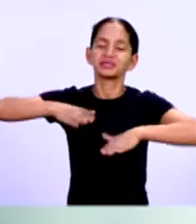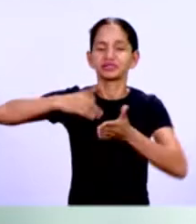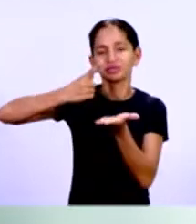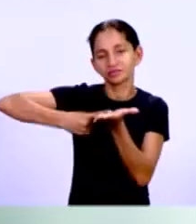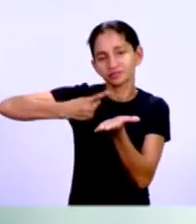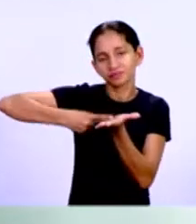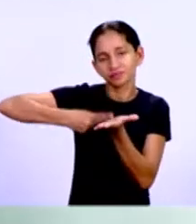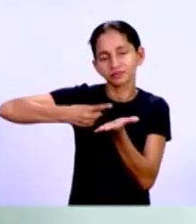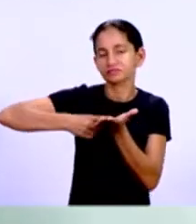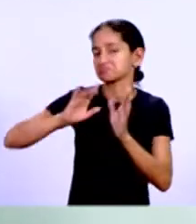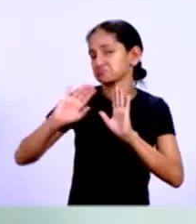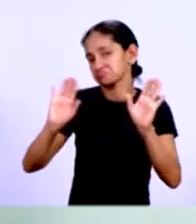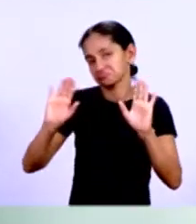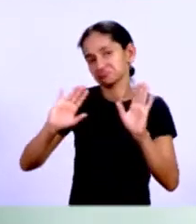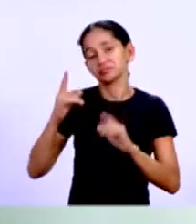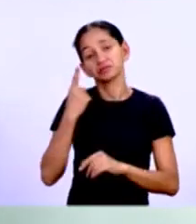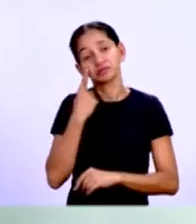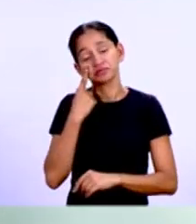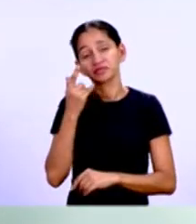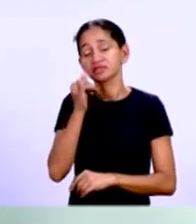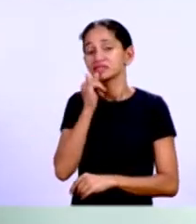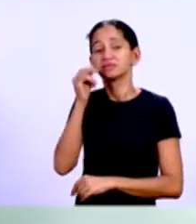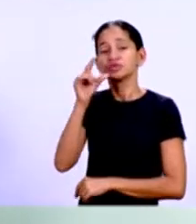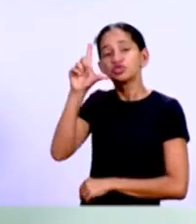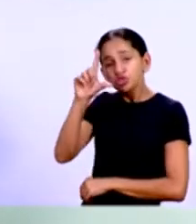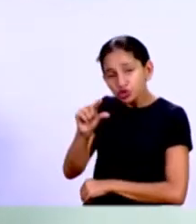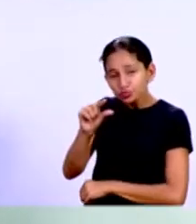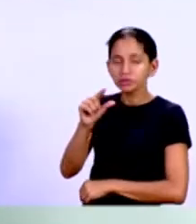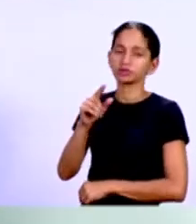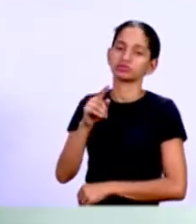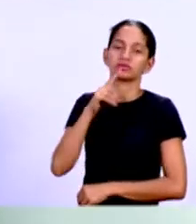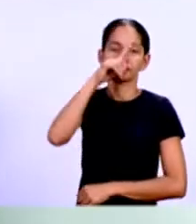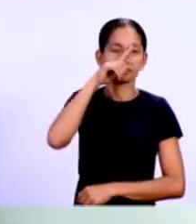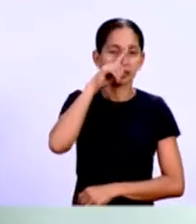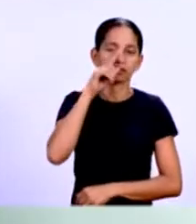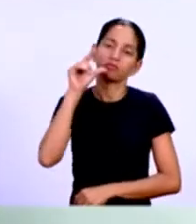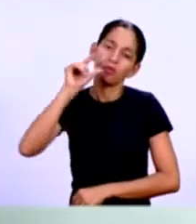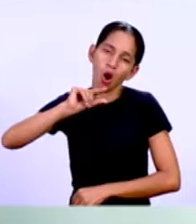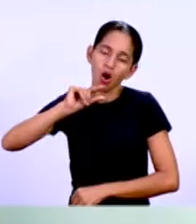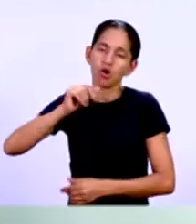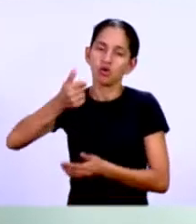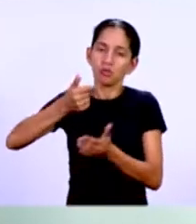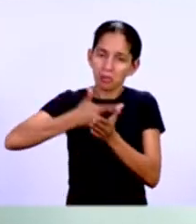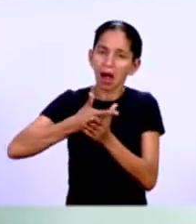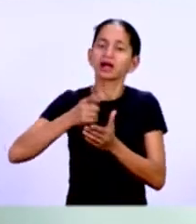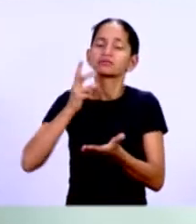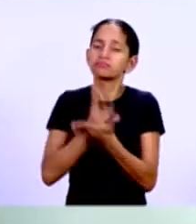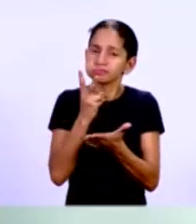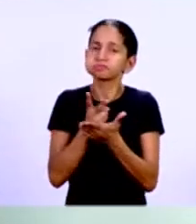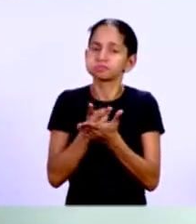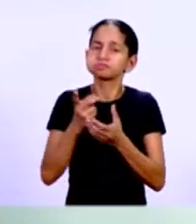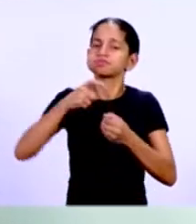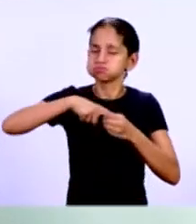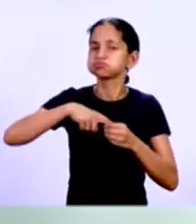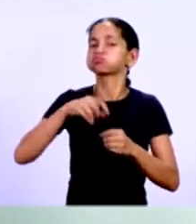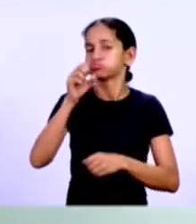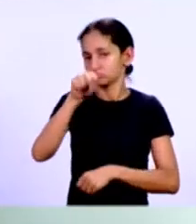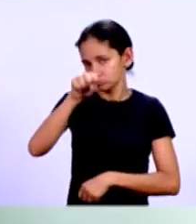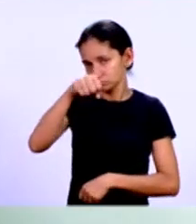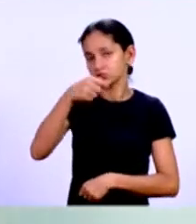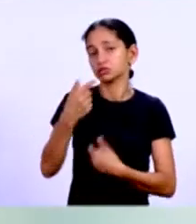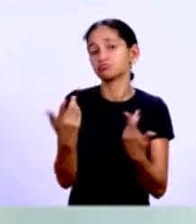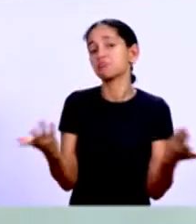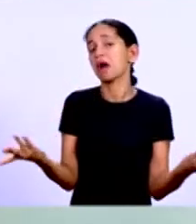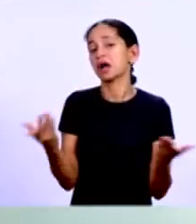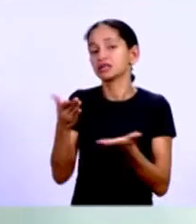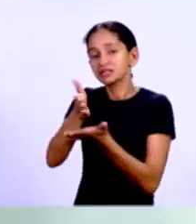empresa do cartão, e ela vai tentar mitigar o risco dela desse jeito. Ela vai colocar uma redução no seu lucro, que ela está dividindo parte